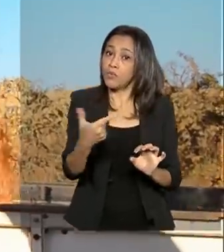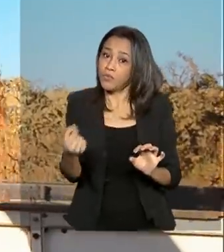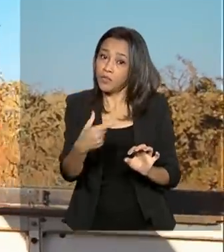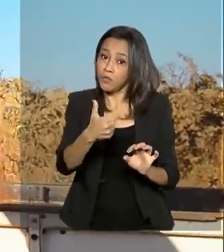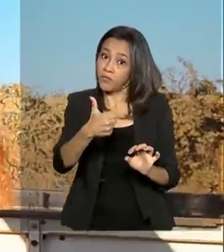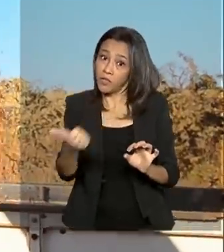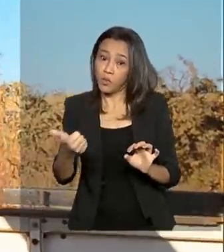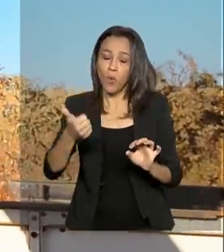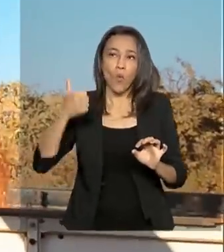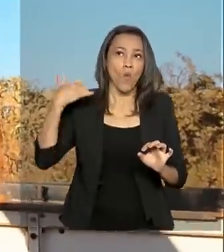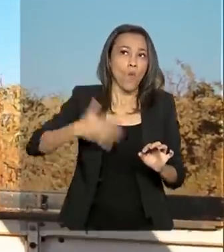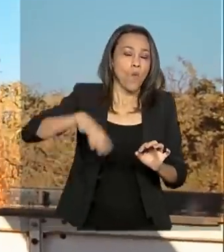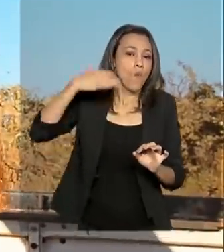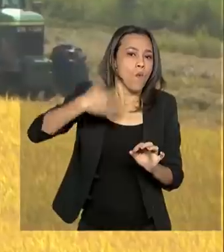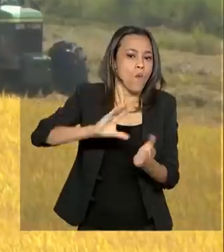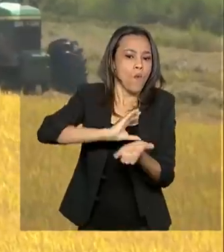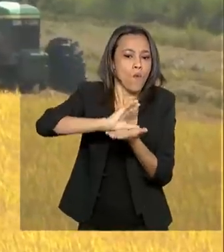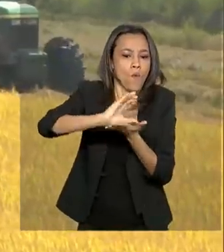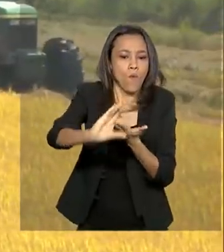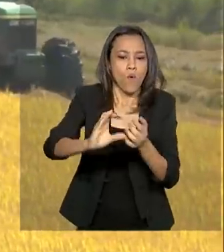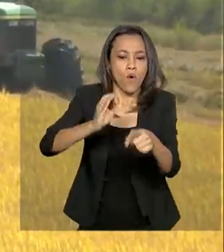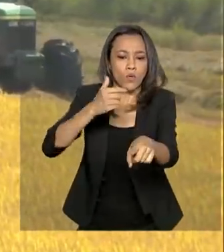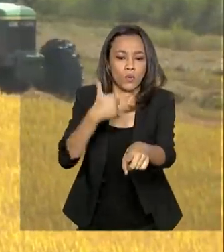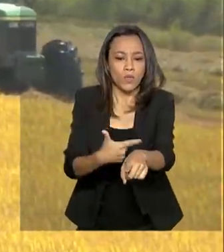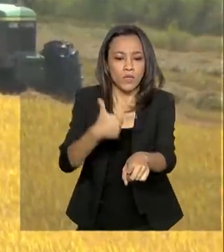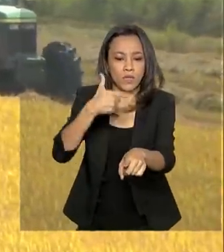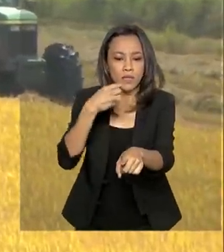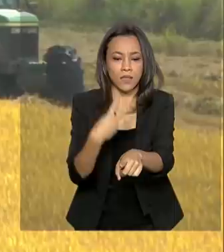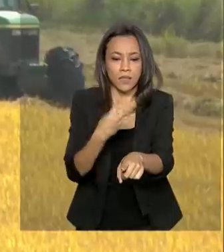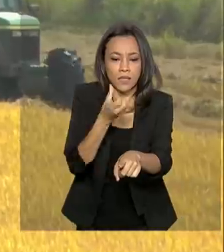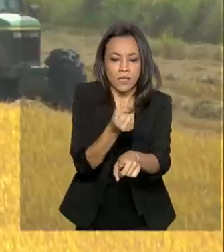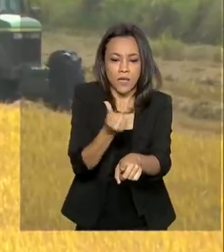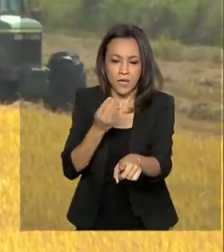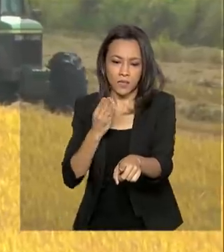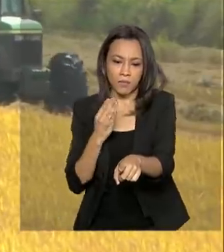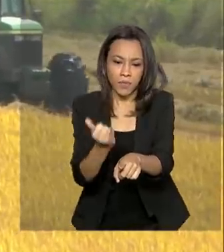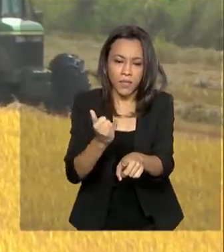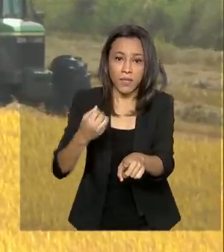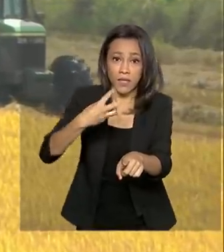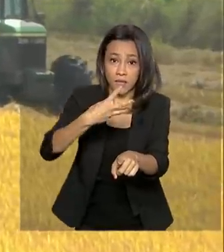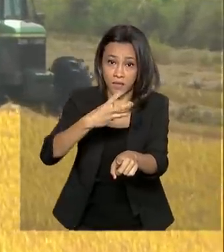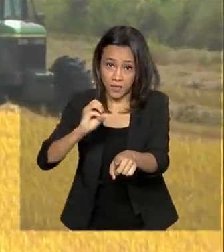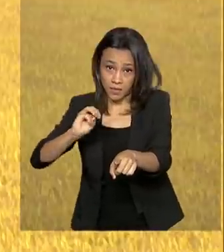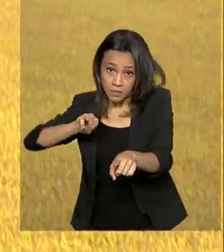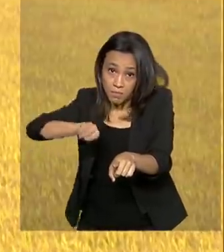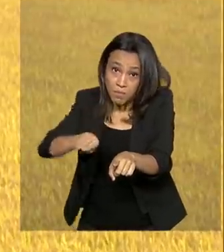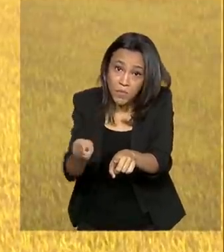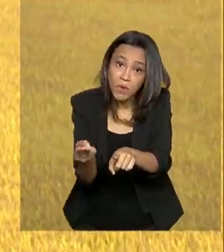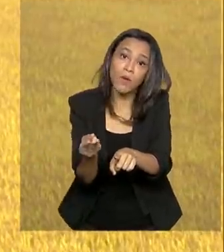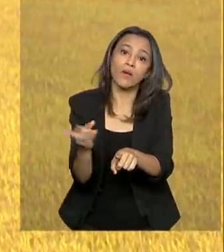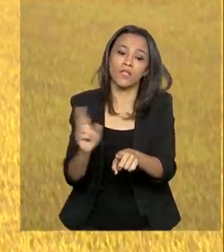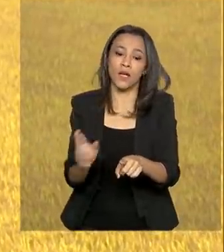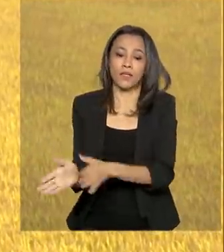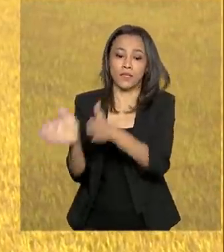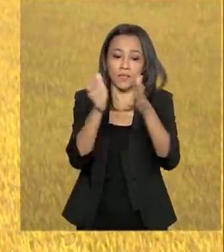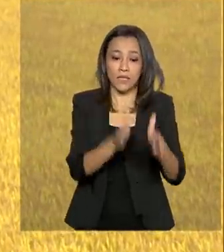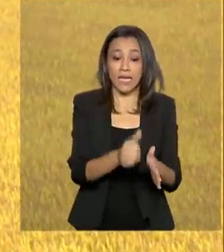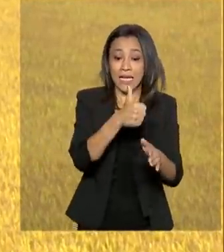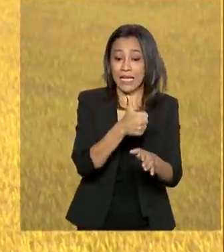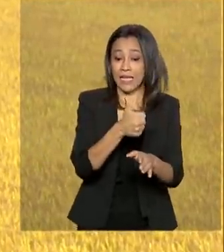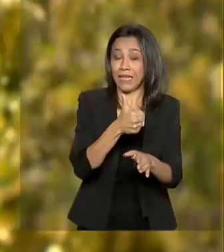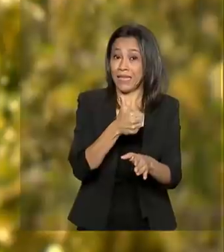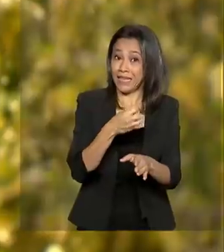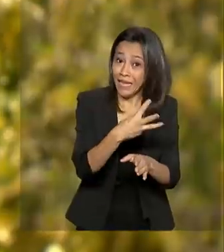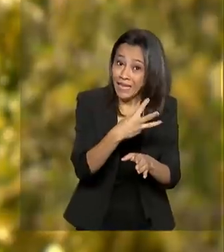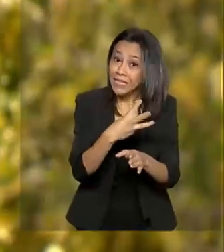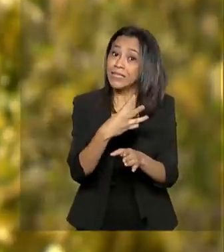da história. 236 bilhões e 300 milhões de reais. 13 bilhões e meio a